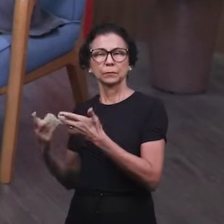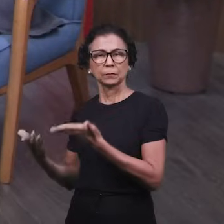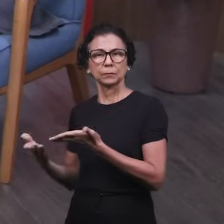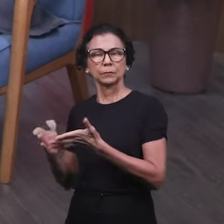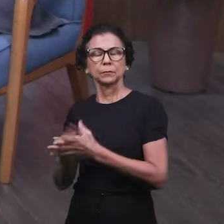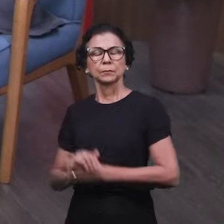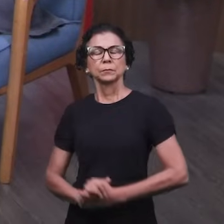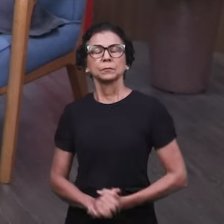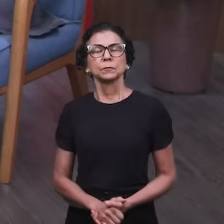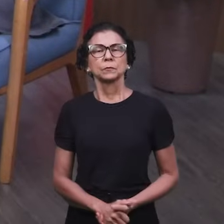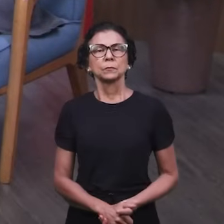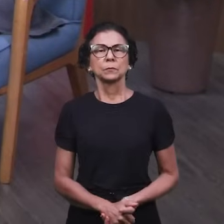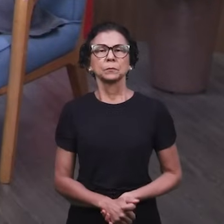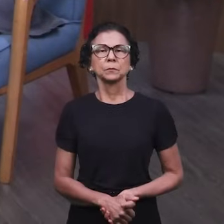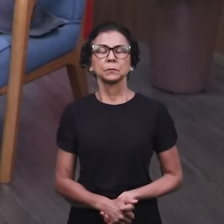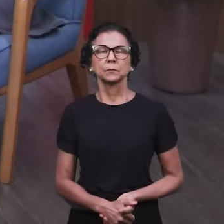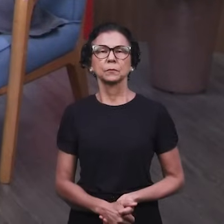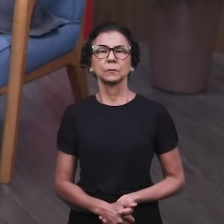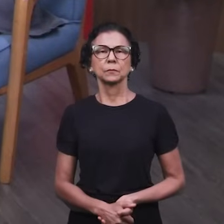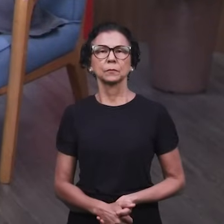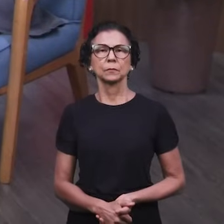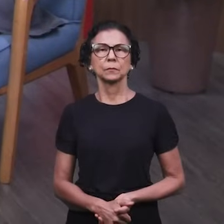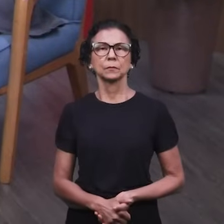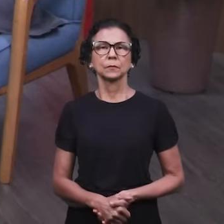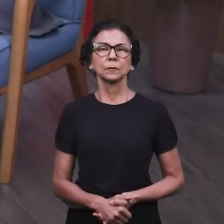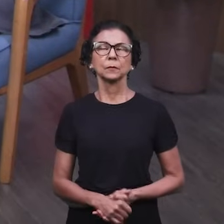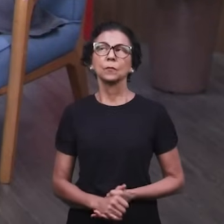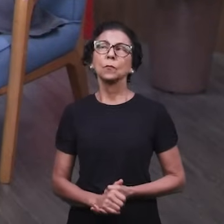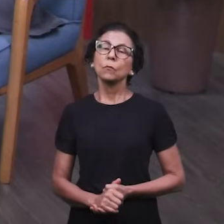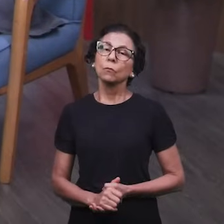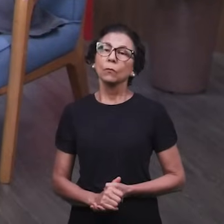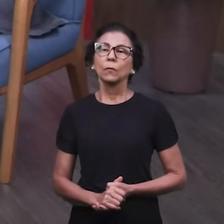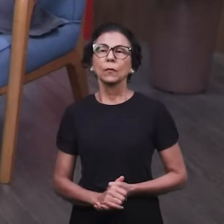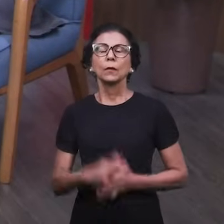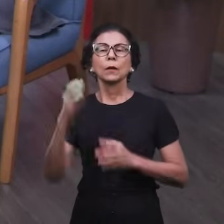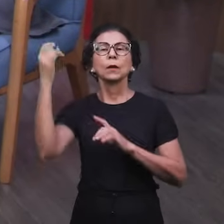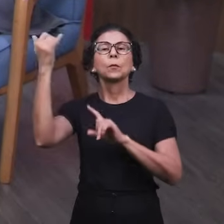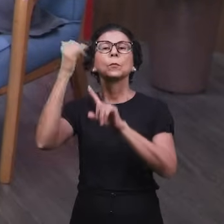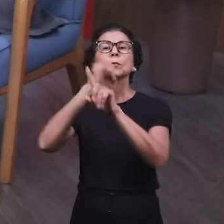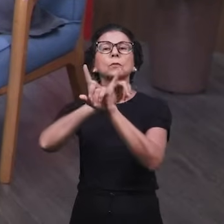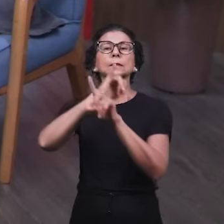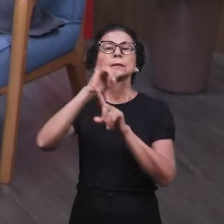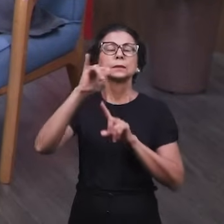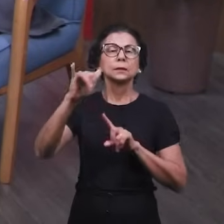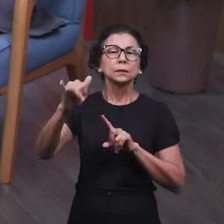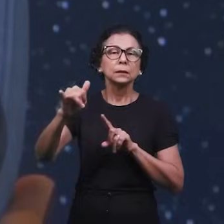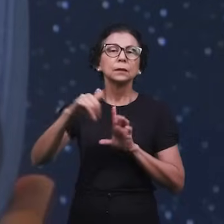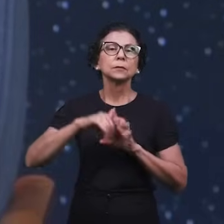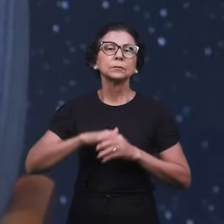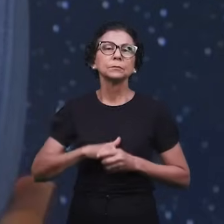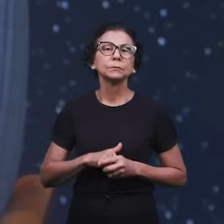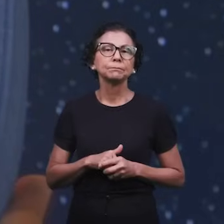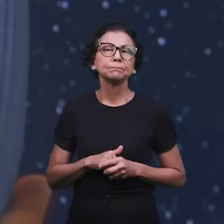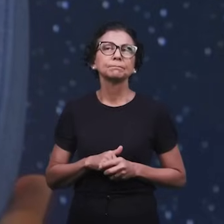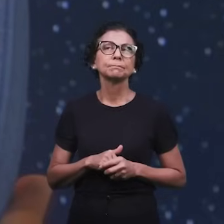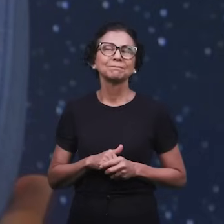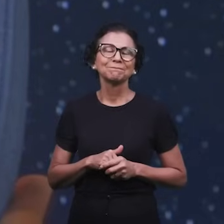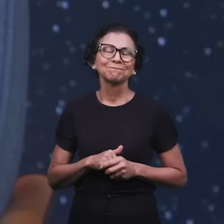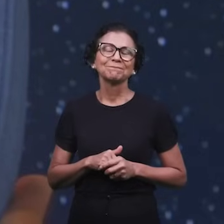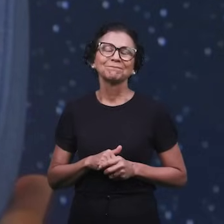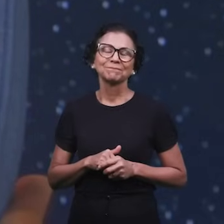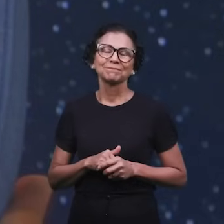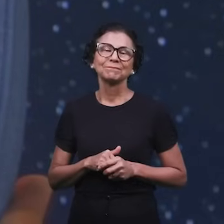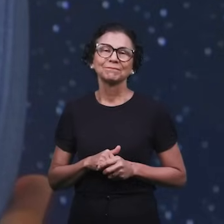através da ação do Espírito Santo. Essa profecia que nos alcançou está cumprida, glórias